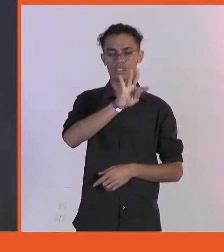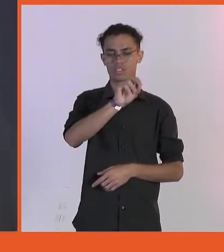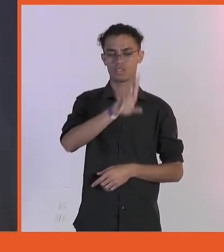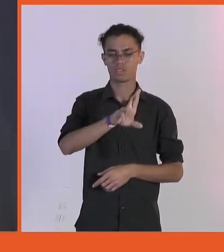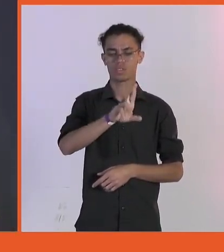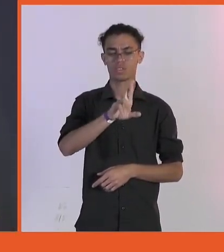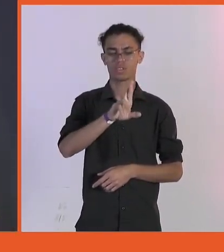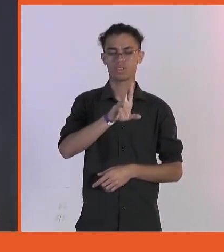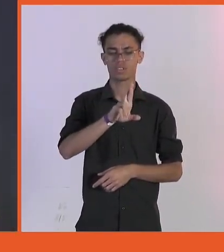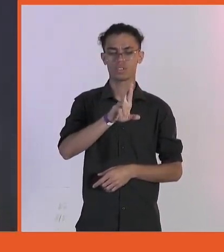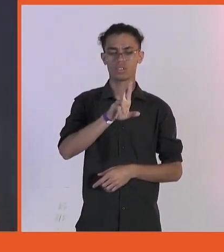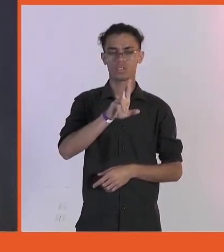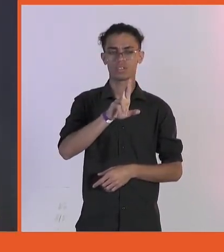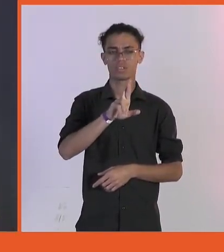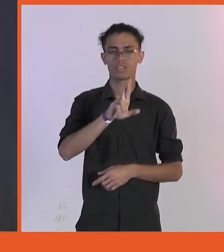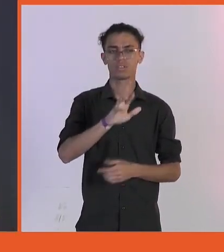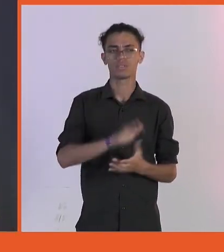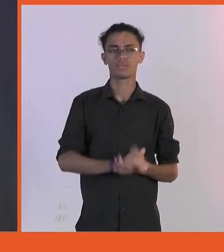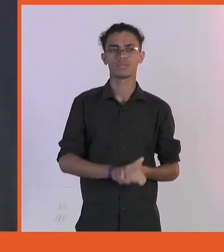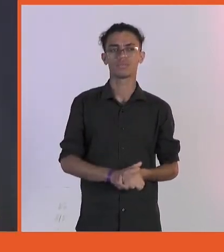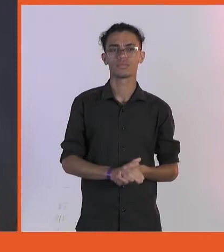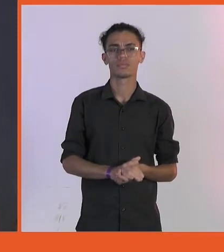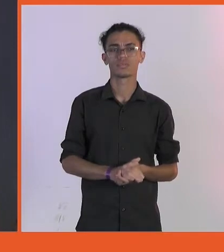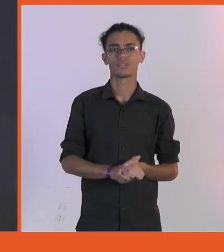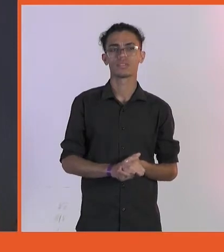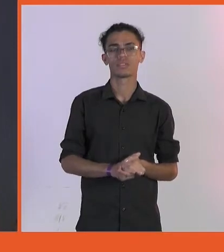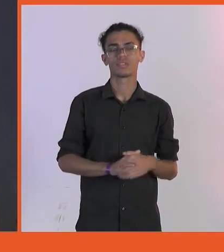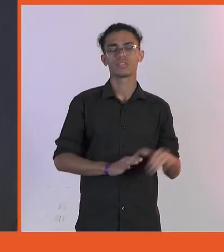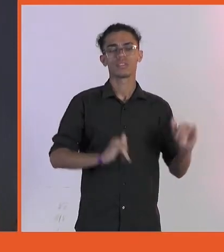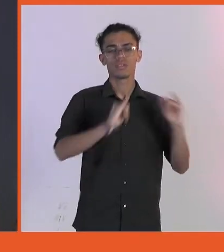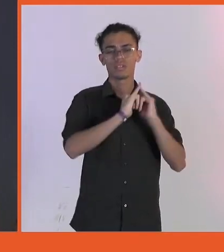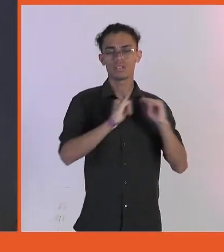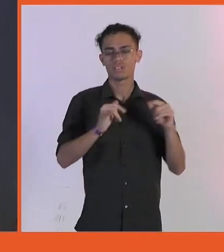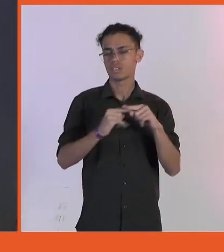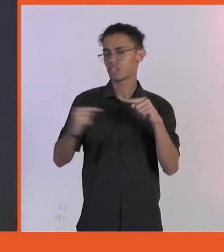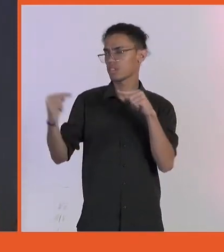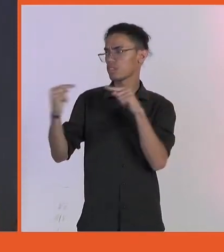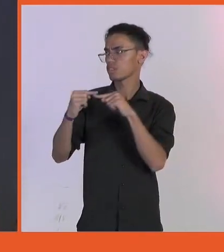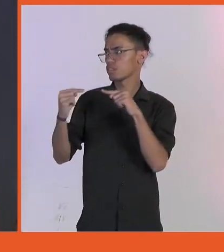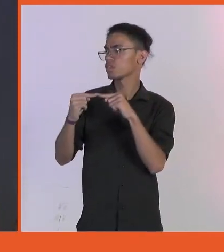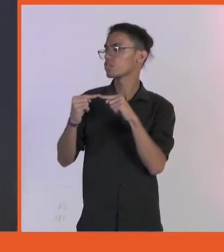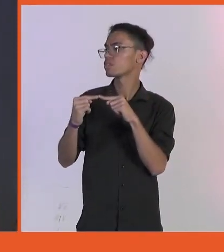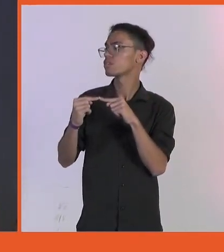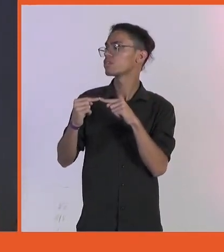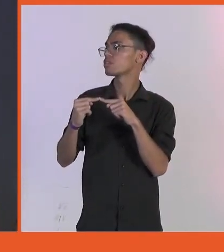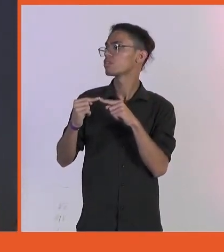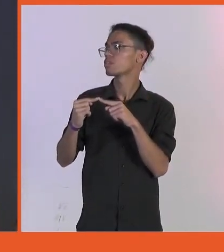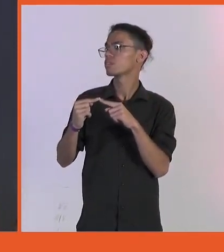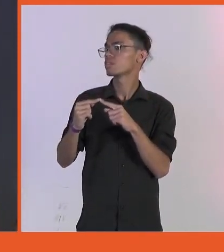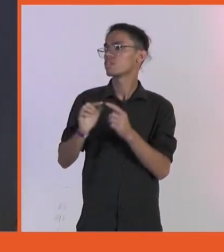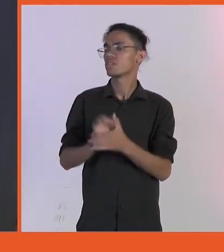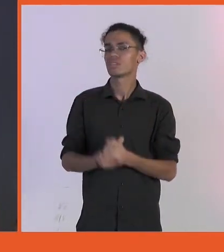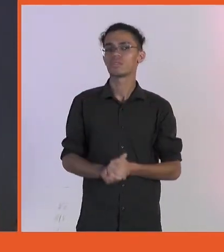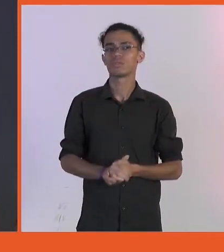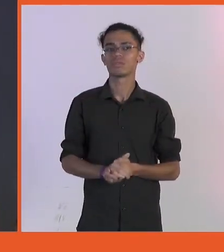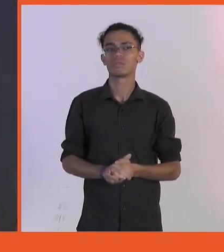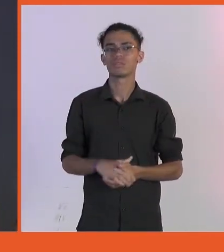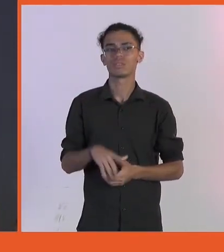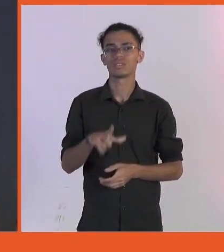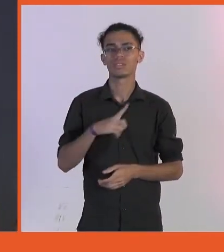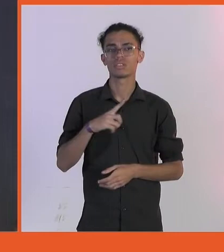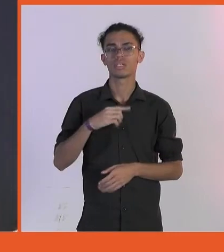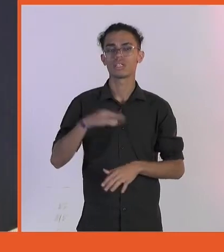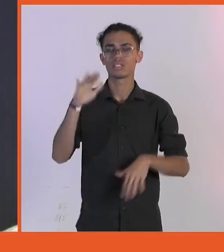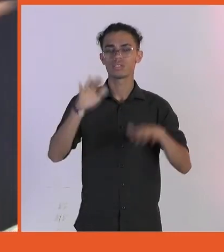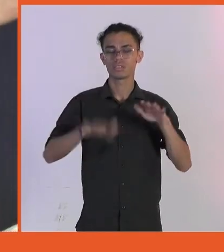É, mas assim, eu acho que tudo que a gente falou aqui sobre essa questão de mostrar a fragilidade e ser sempre sincero com a comunidade, chega um ponto que é